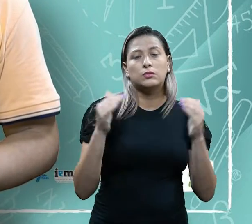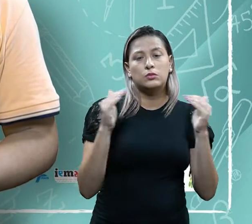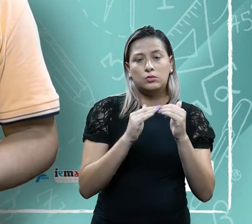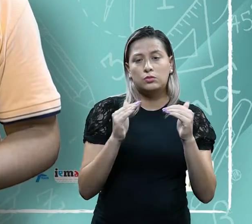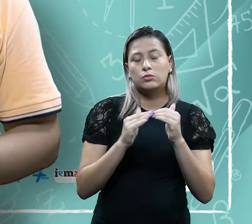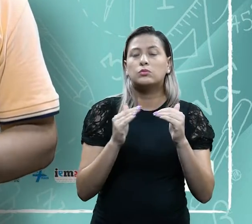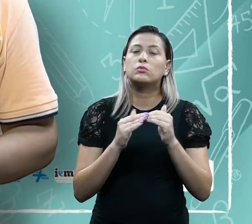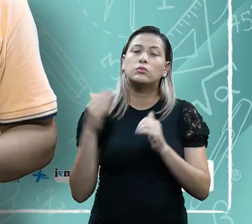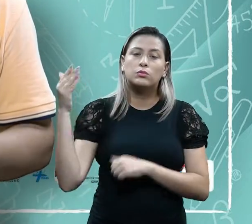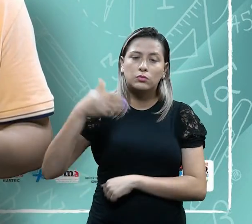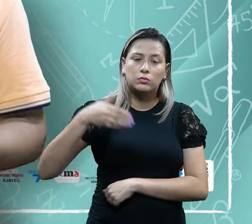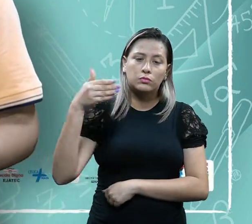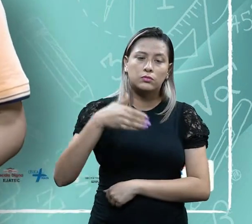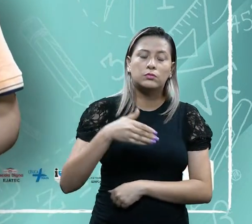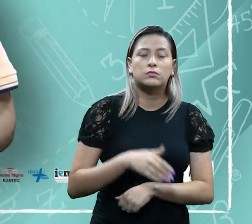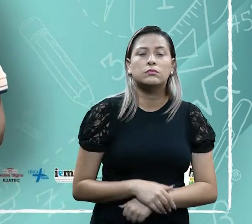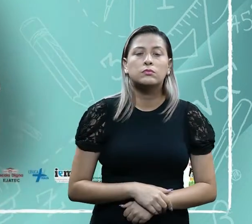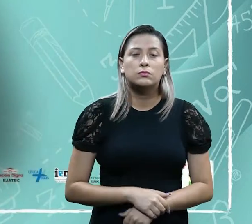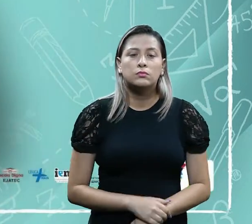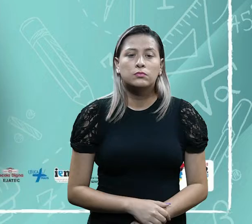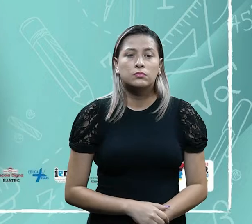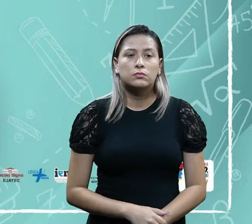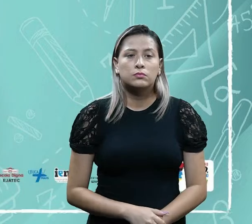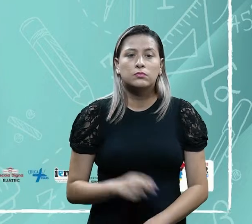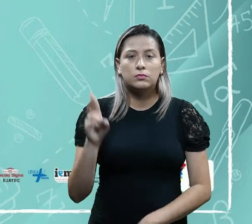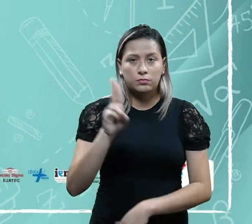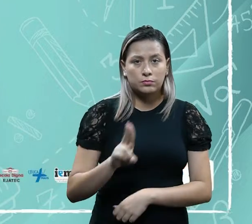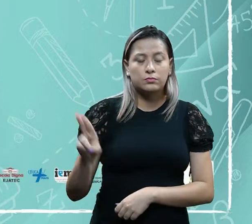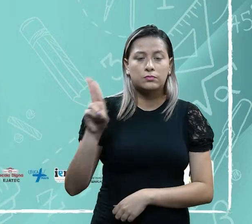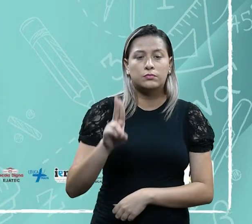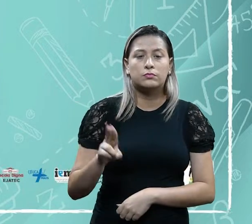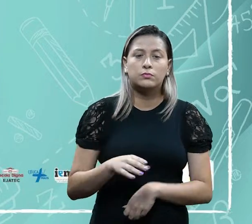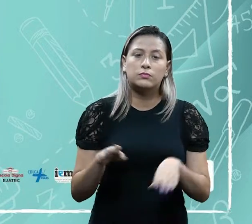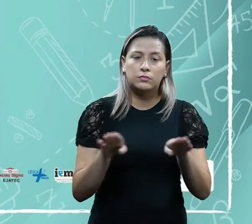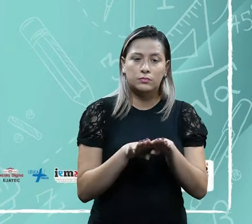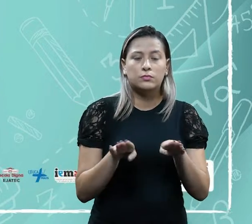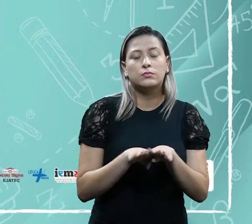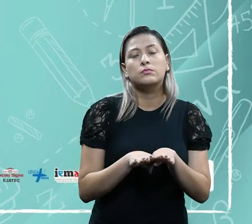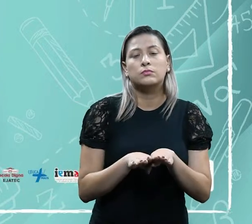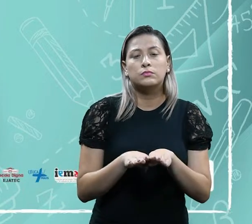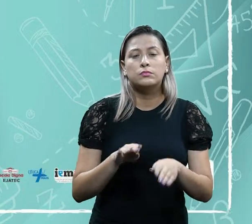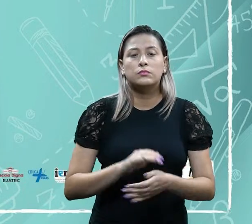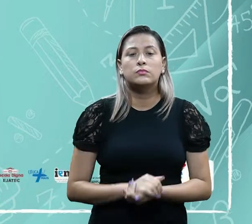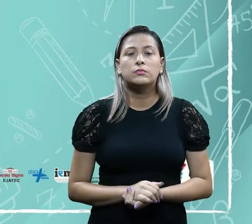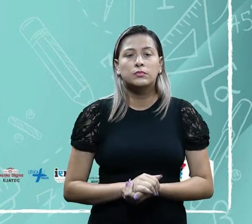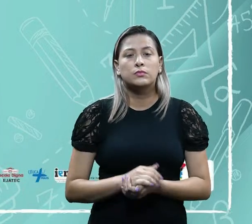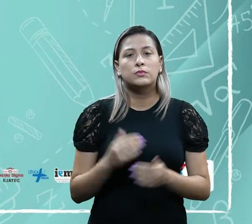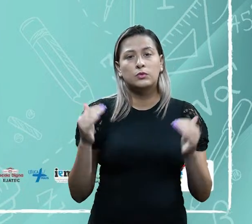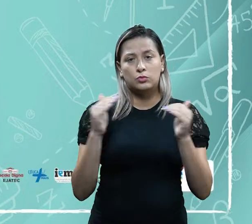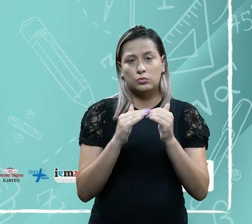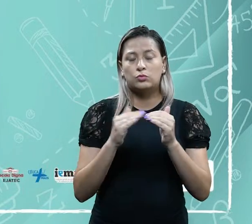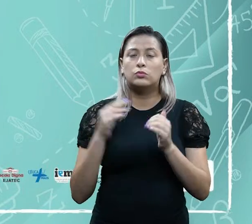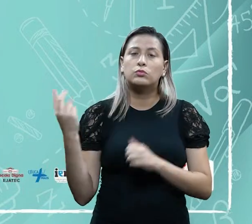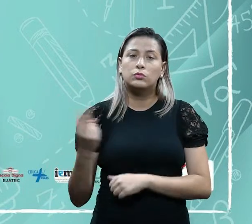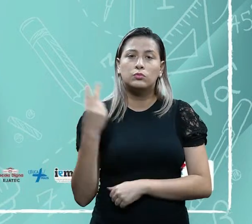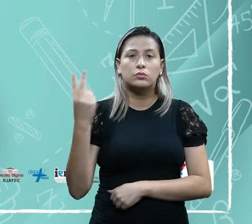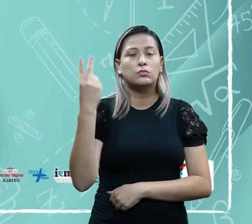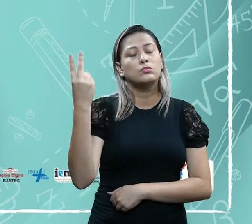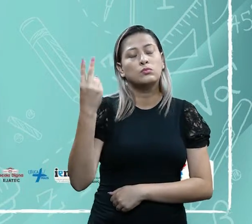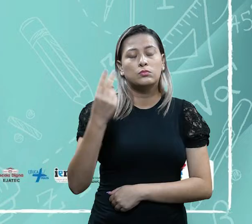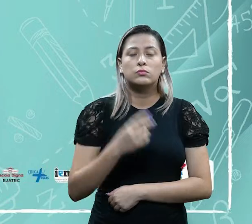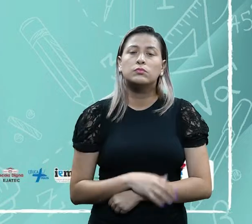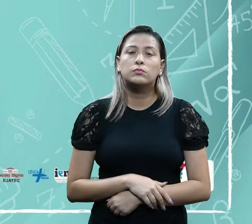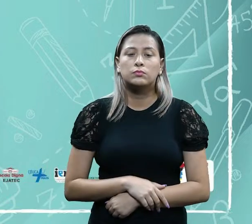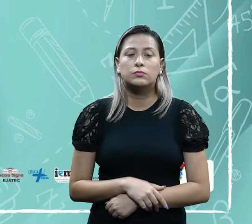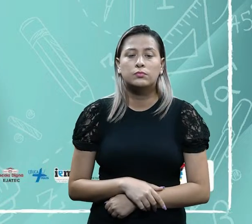com a frequência, em primeiro lugar, de acordo com a frequência que ele é utilizado, e em segundo lugar, né, de acordo com o seu valor primário ou